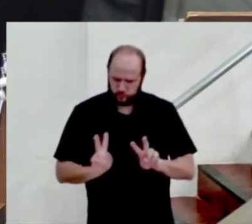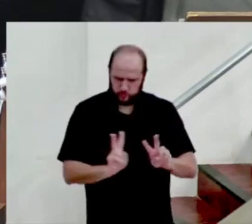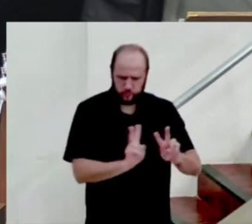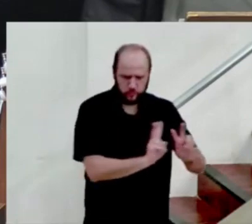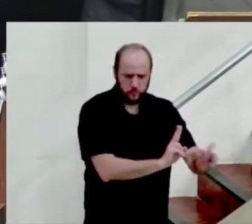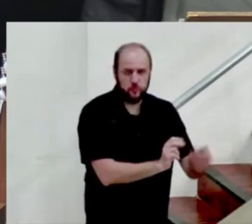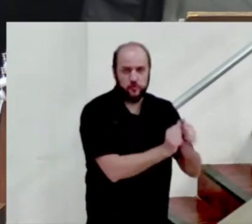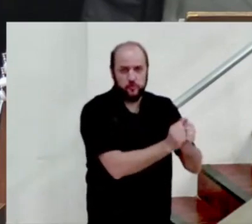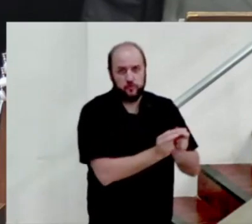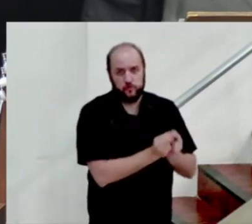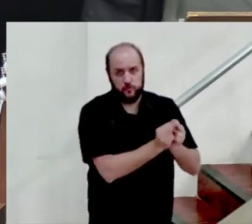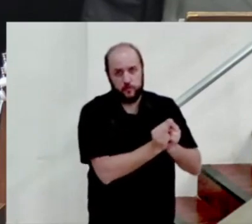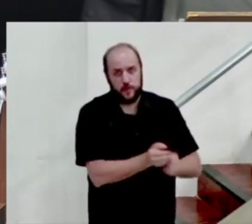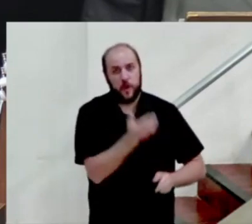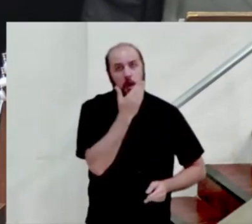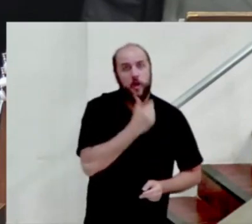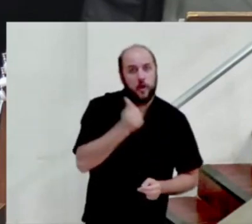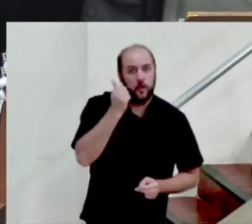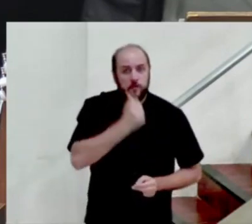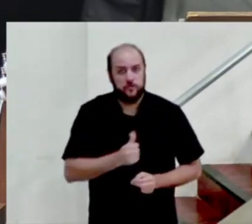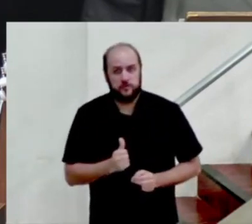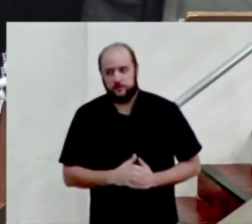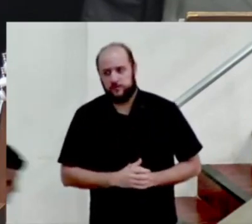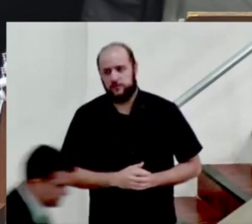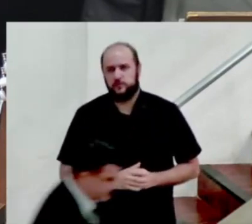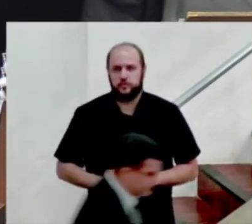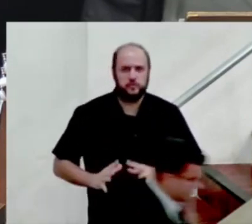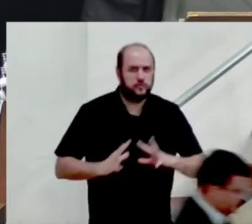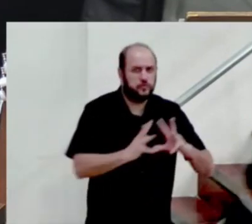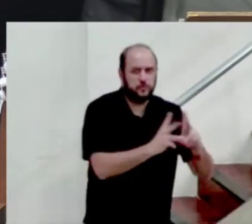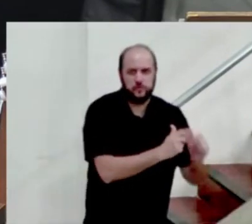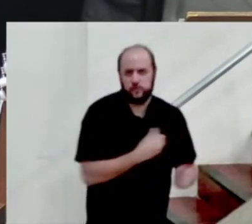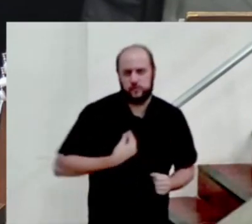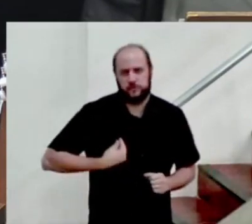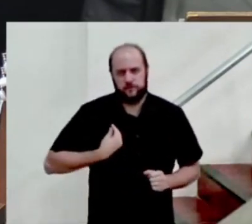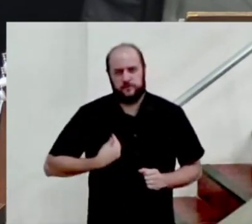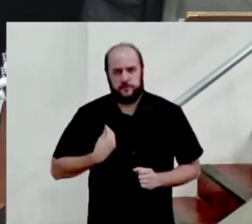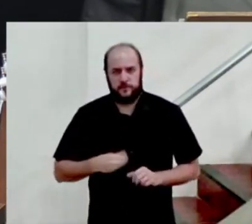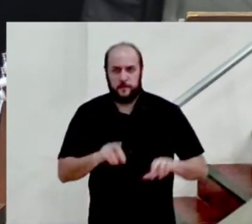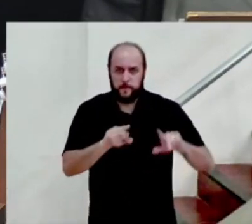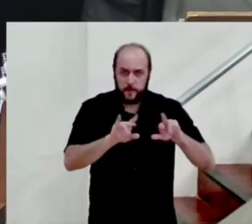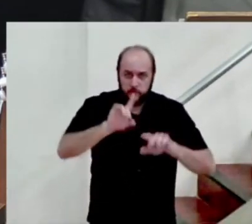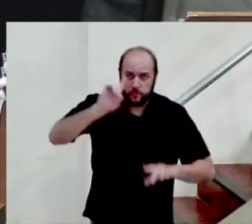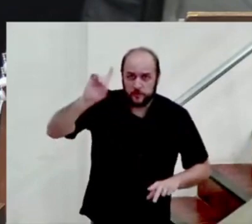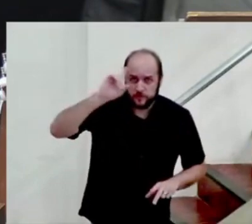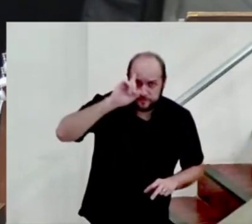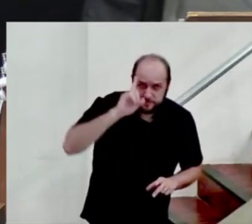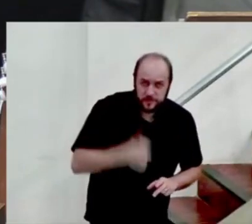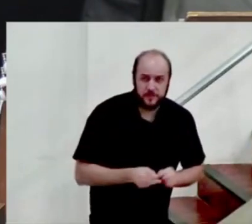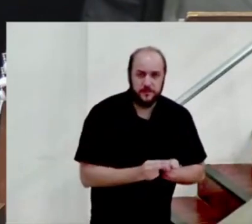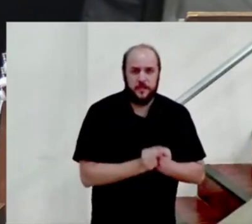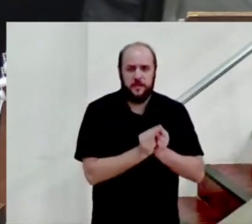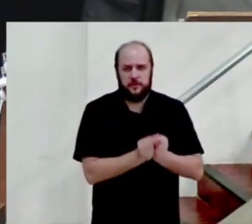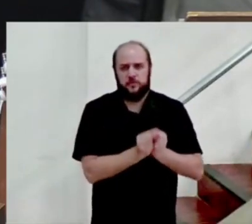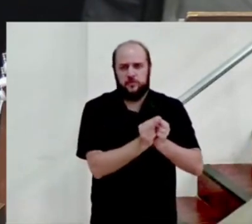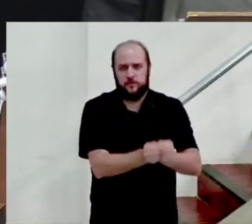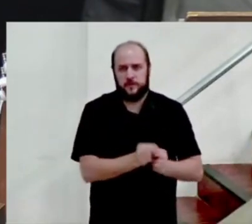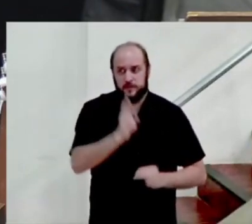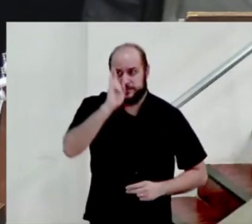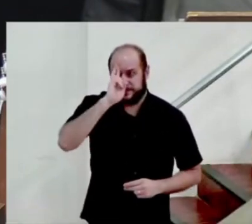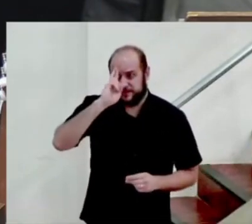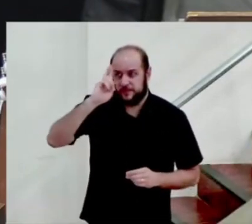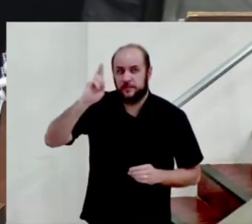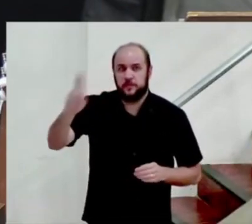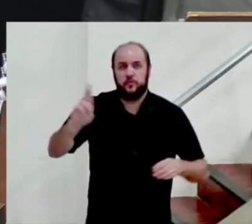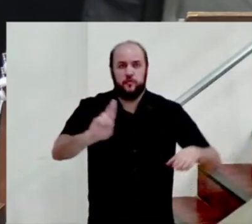Noé. Eram macho e fêmea os que entraram de todos os seres vivos, como Deus havia ordenado a Noé, e o Senhor